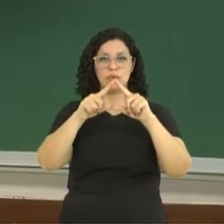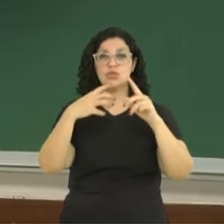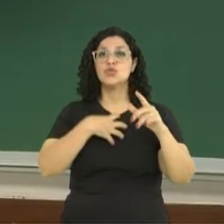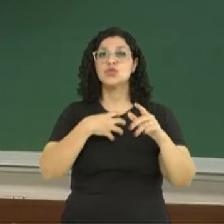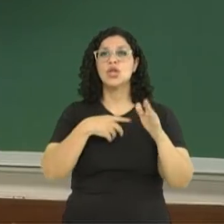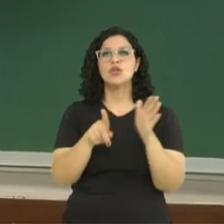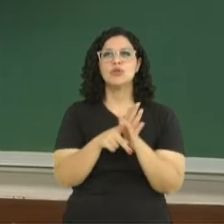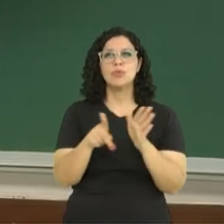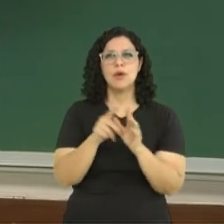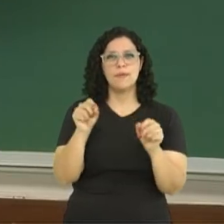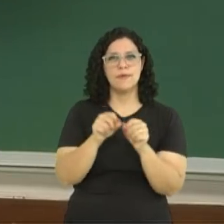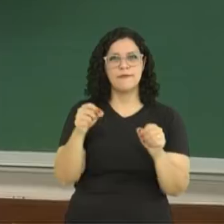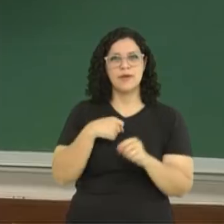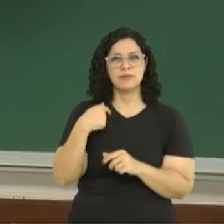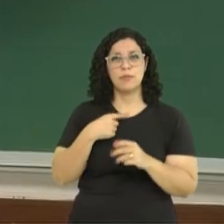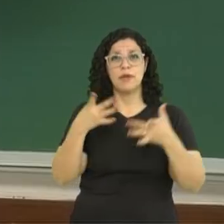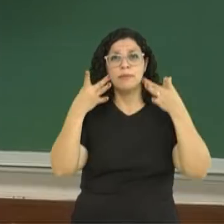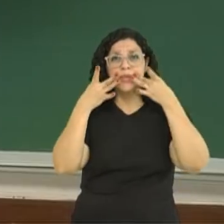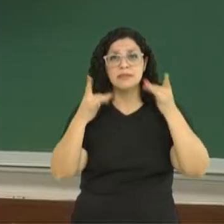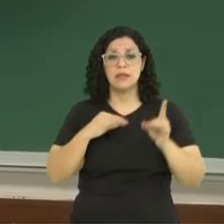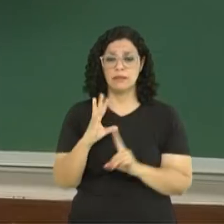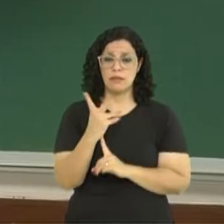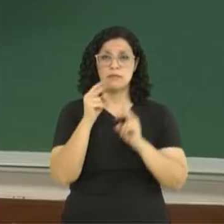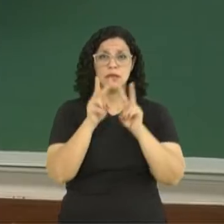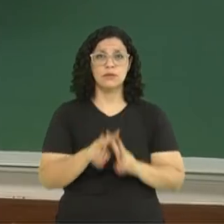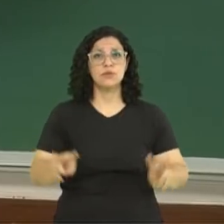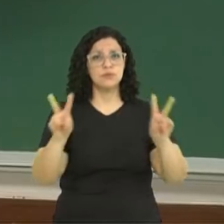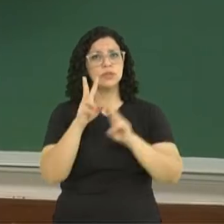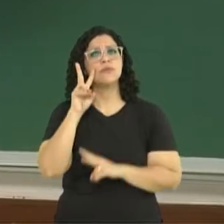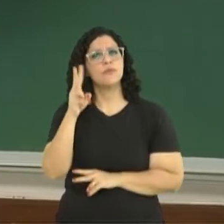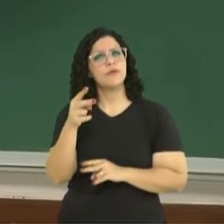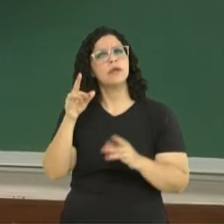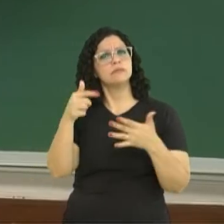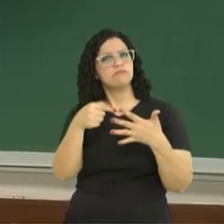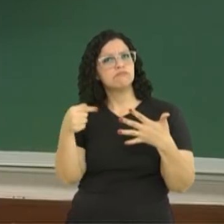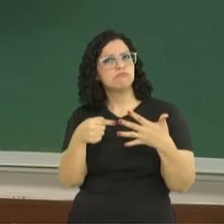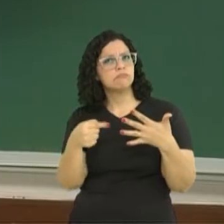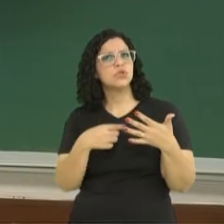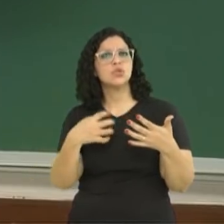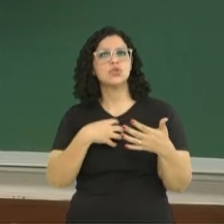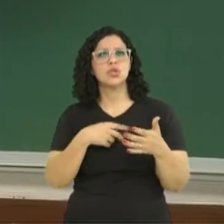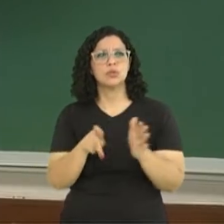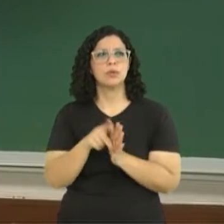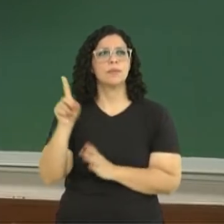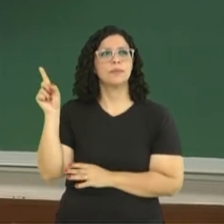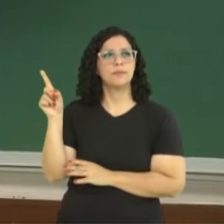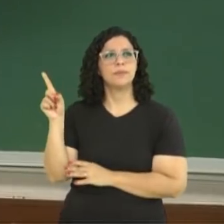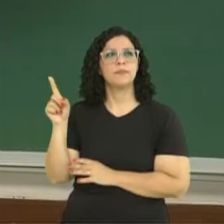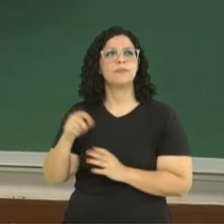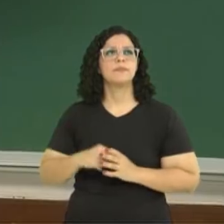forma. E essa forma ela está presente nas artes visuais também. E a gente já vai ver para frente quais são as separações dessas formas.